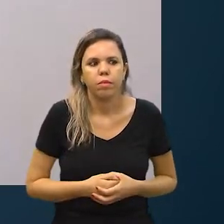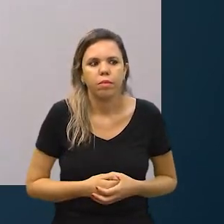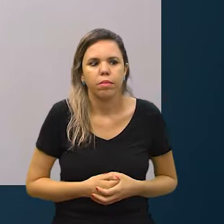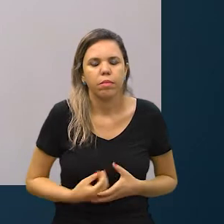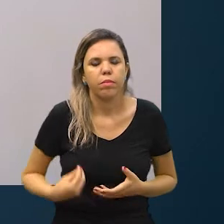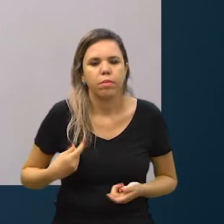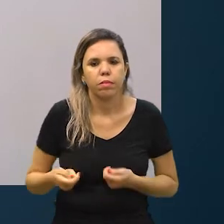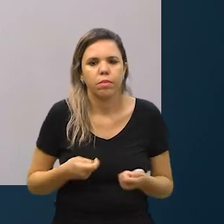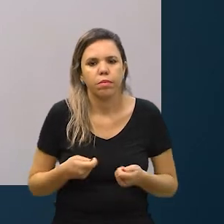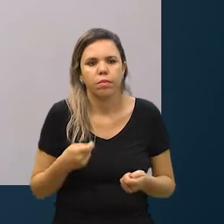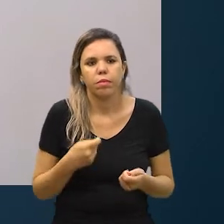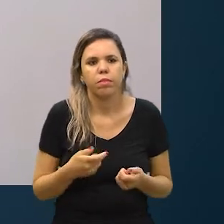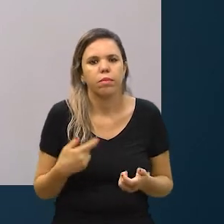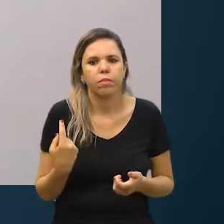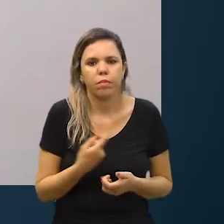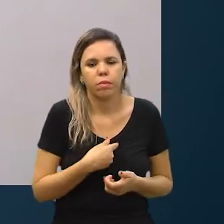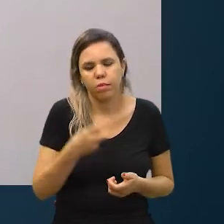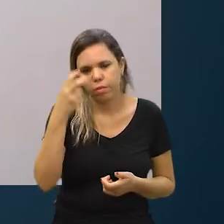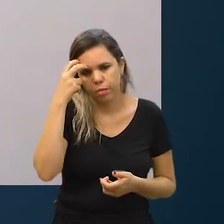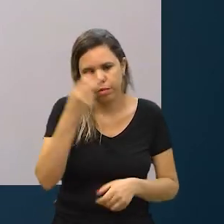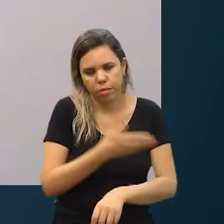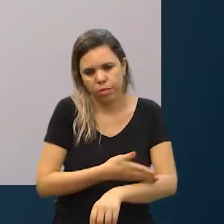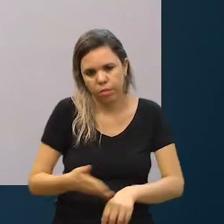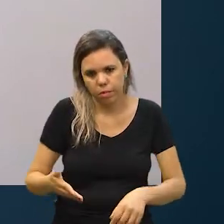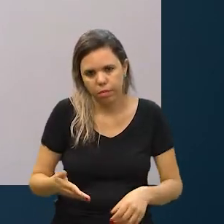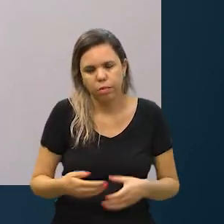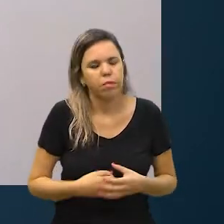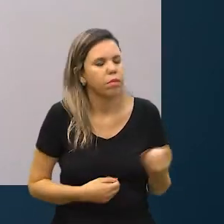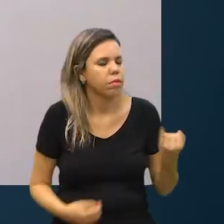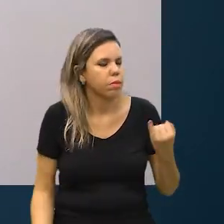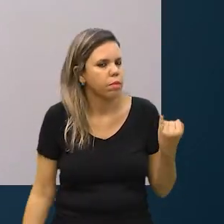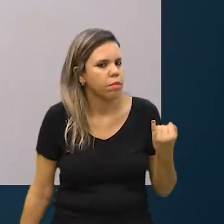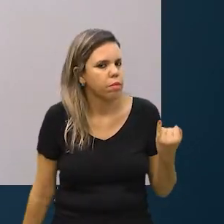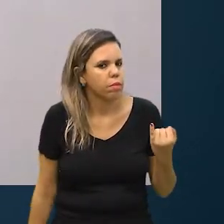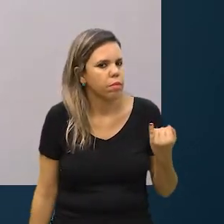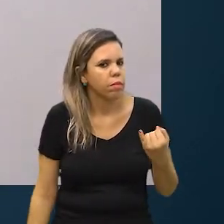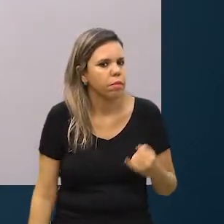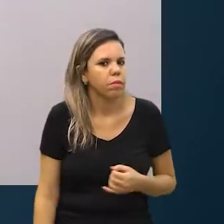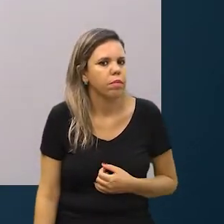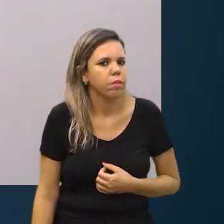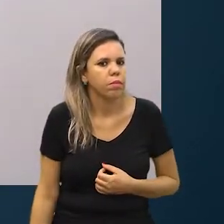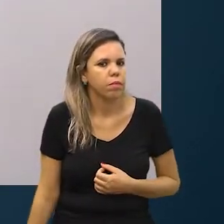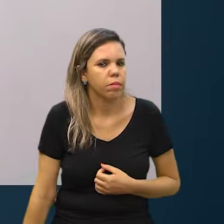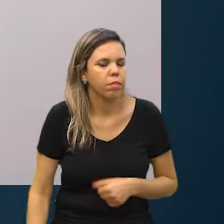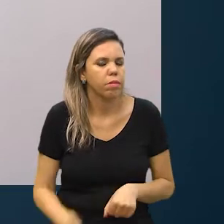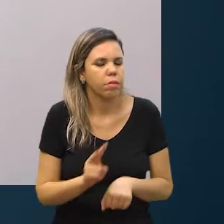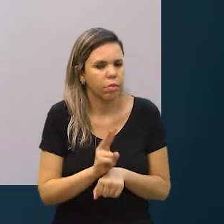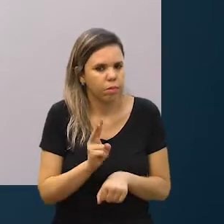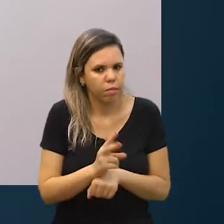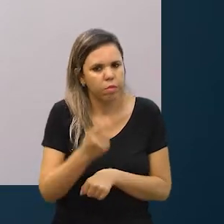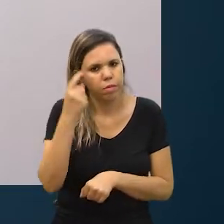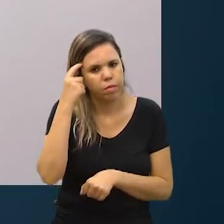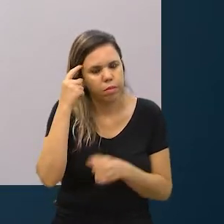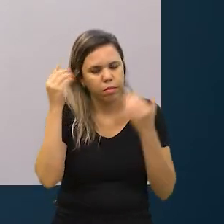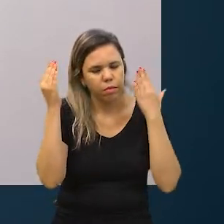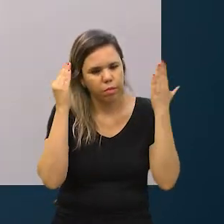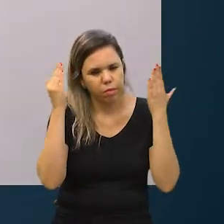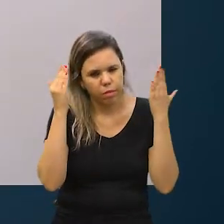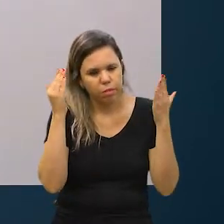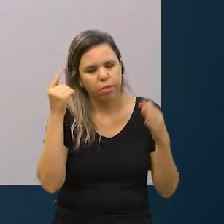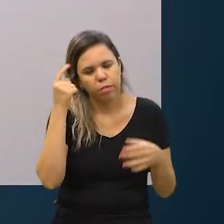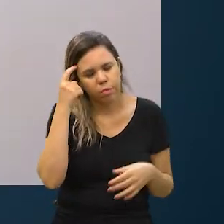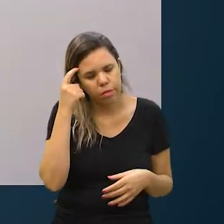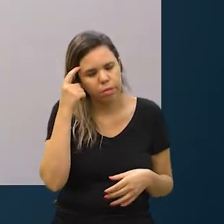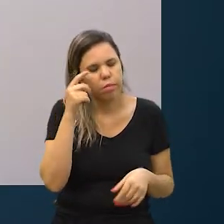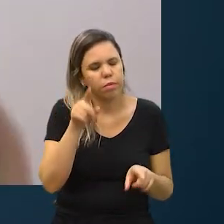está lidando com questões culturais. E o tanto que é importante a gente cuidar da nossa cabecinha, cuidar da nossa mente,